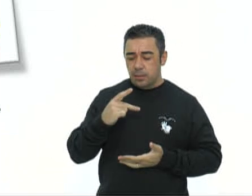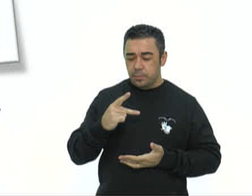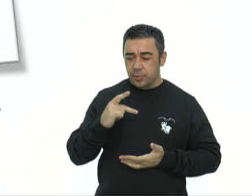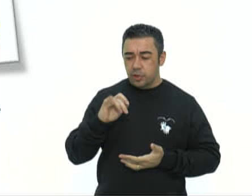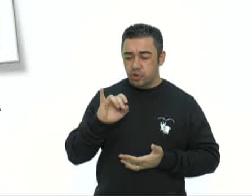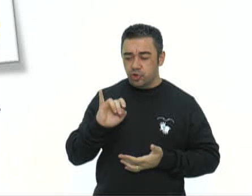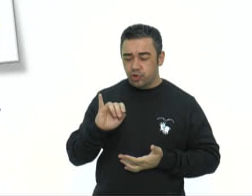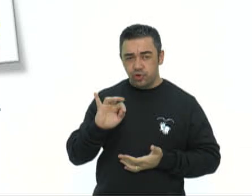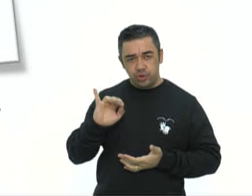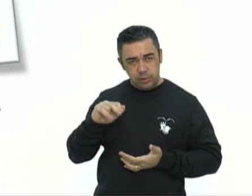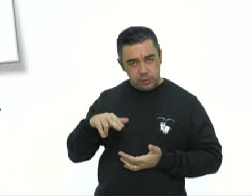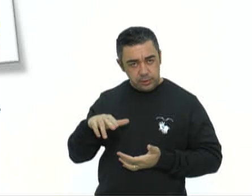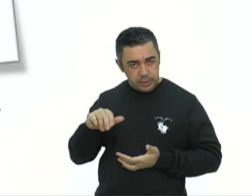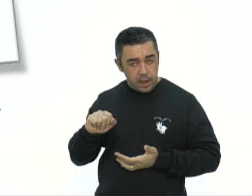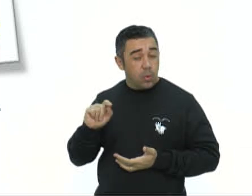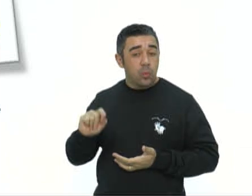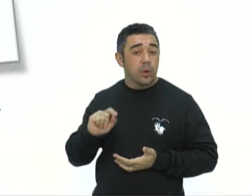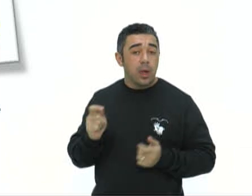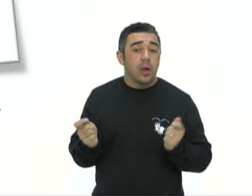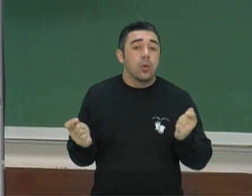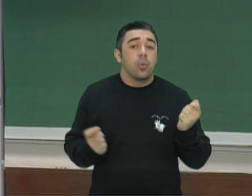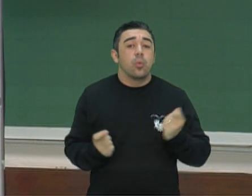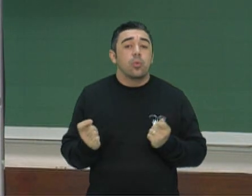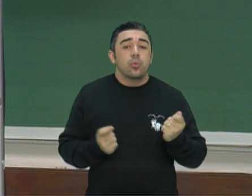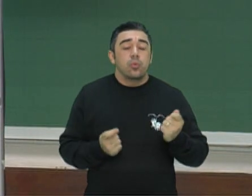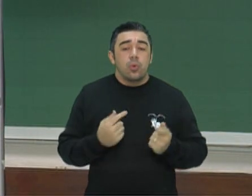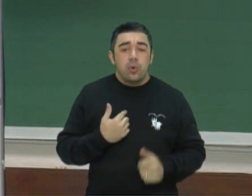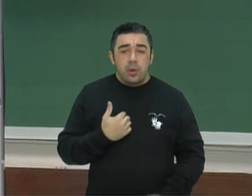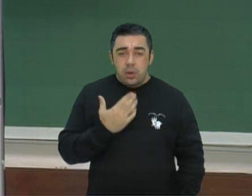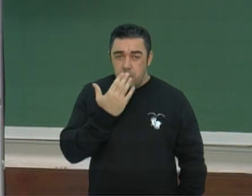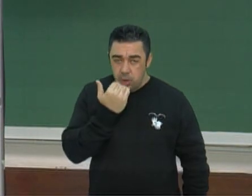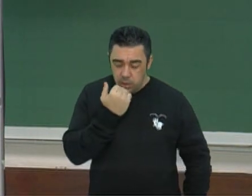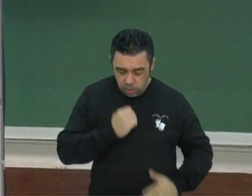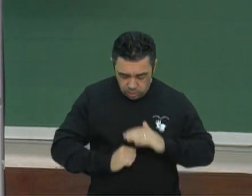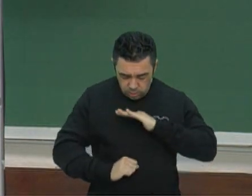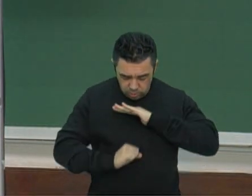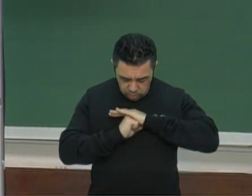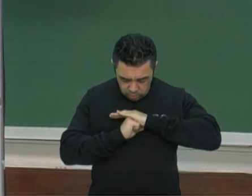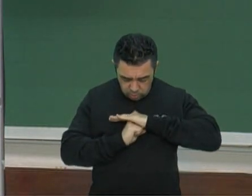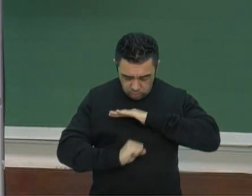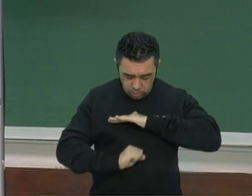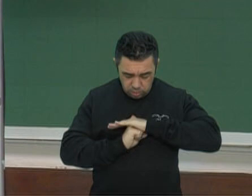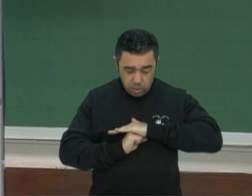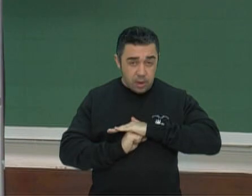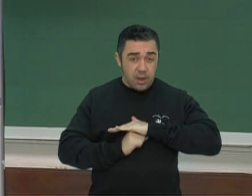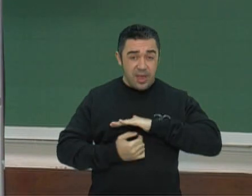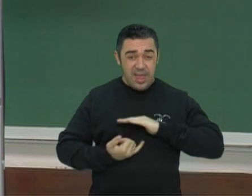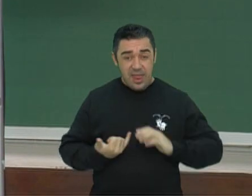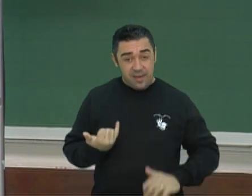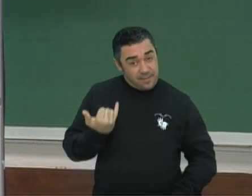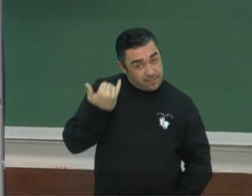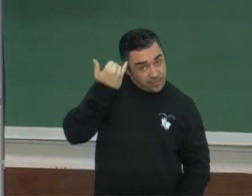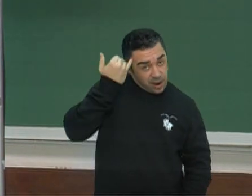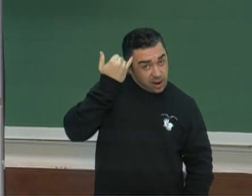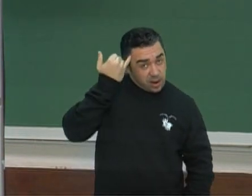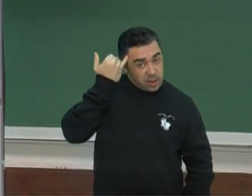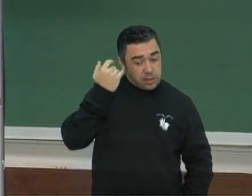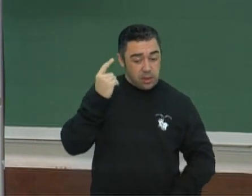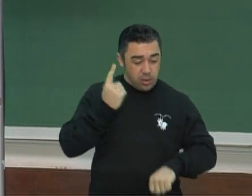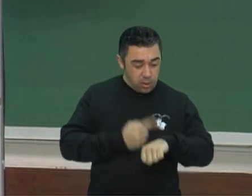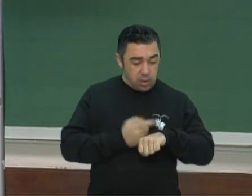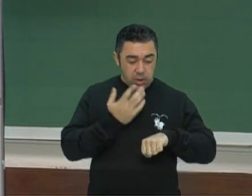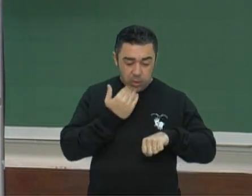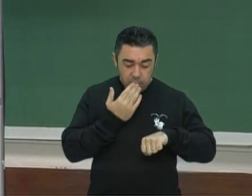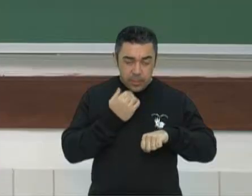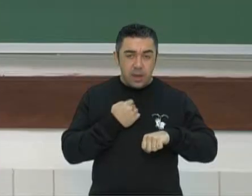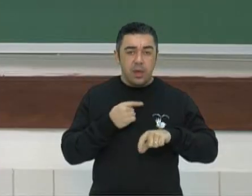que está envolvido com o controle do apetite. Tá? Ou seja, ele avisa o cérebro lá quando está na hora de comer, ele está ligado